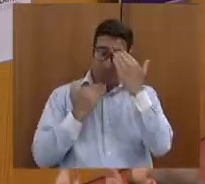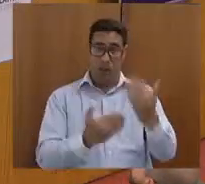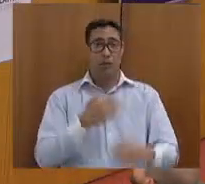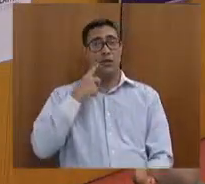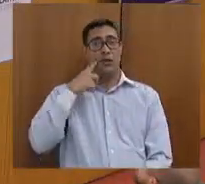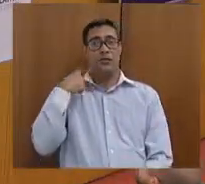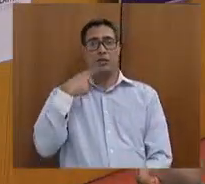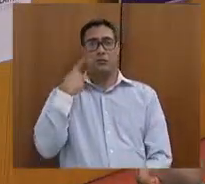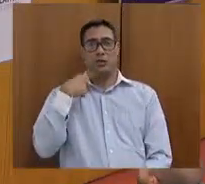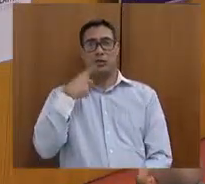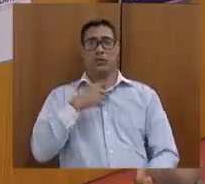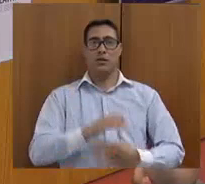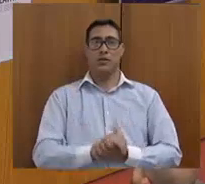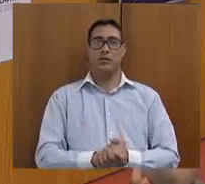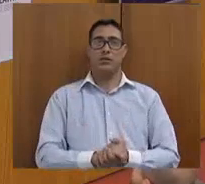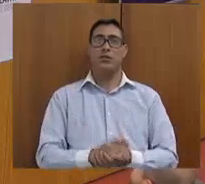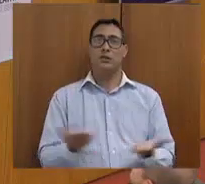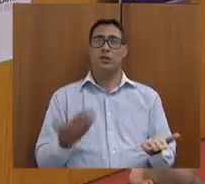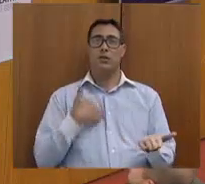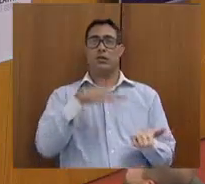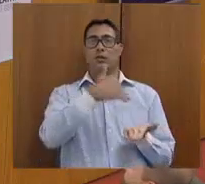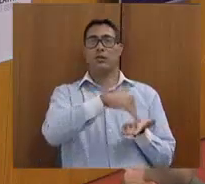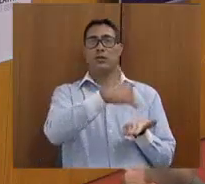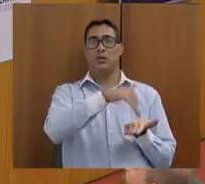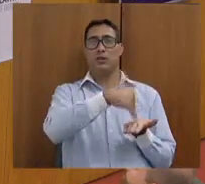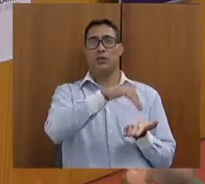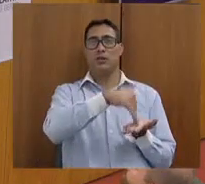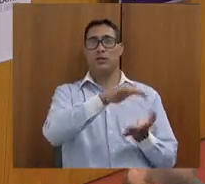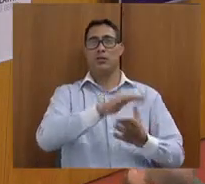vou passar agora ao secretário